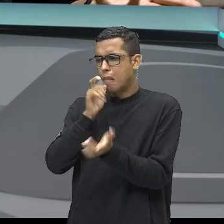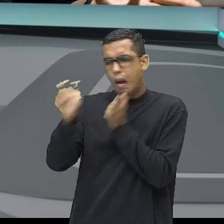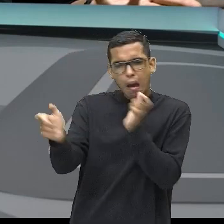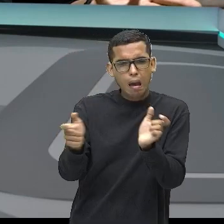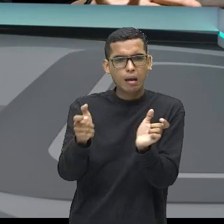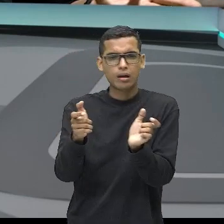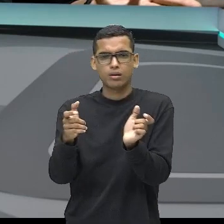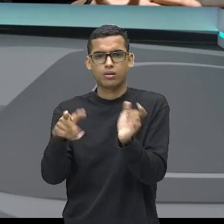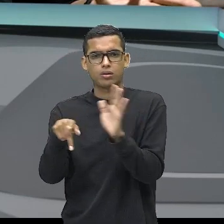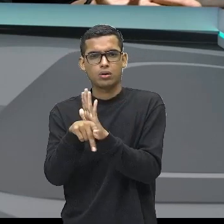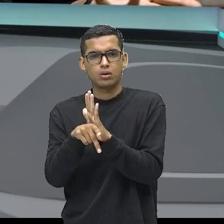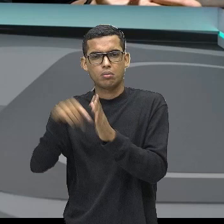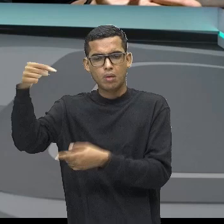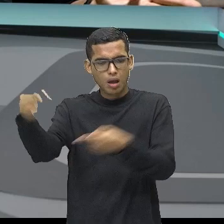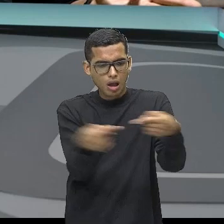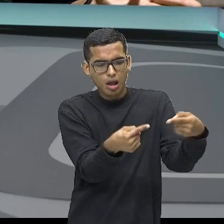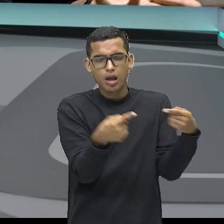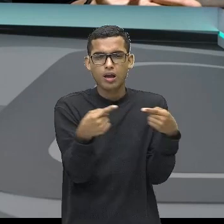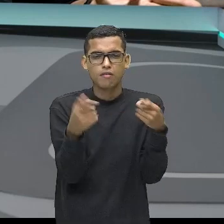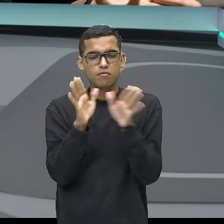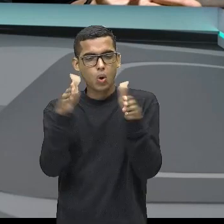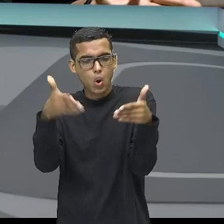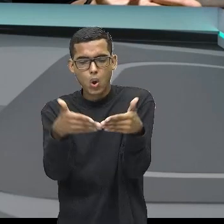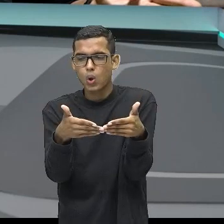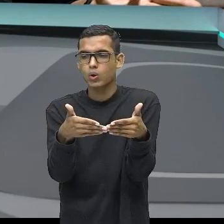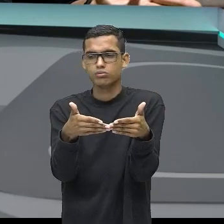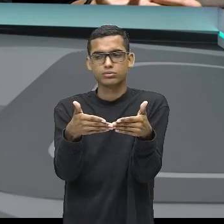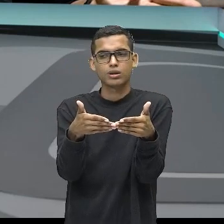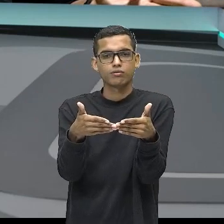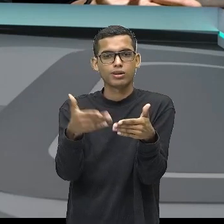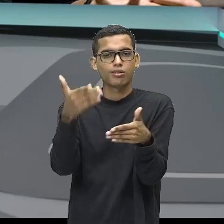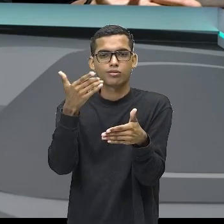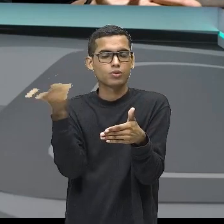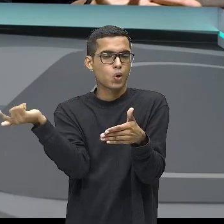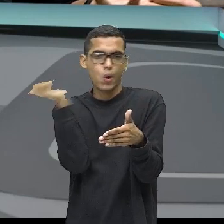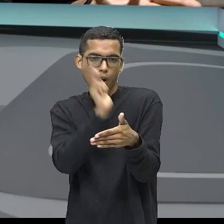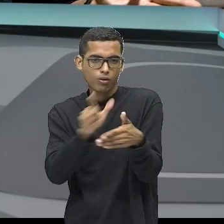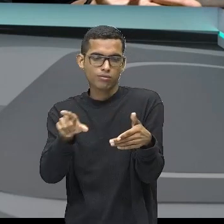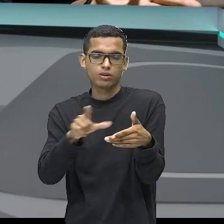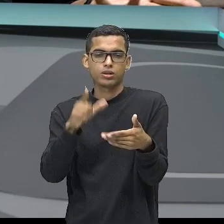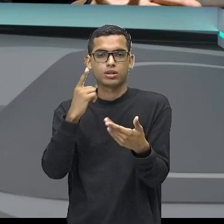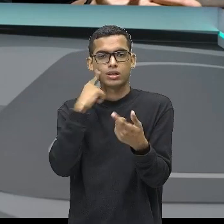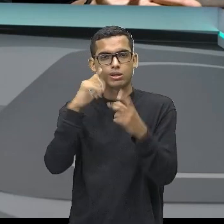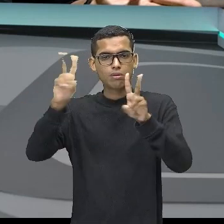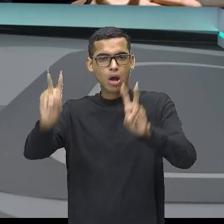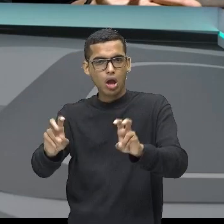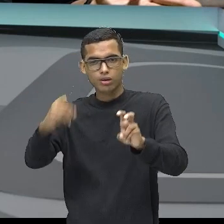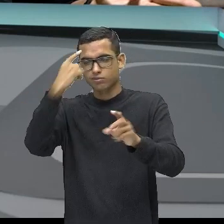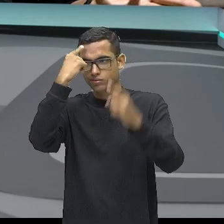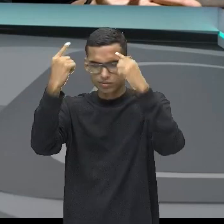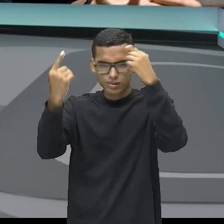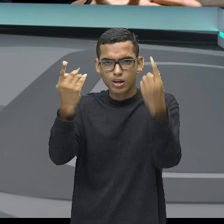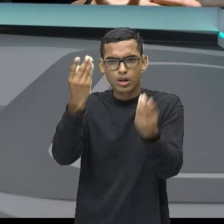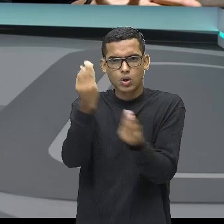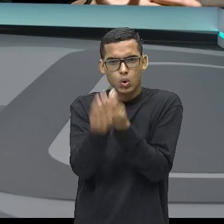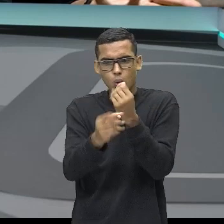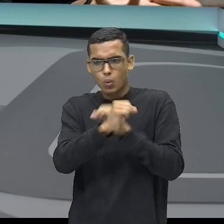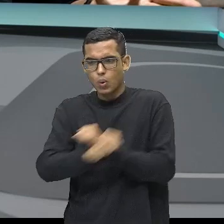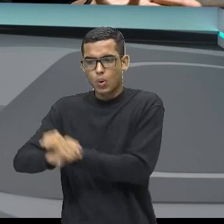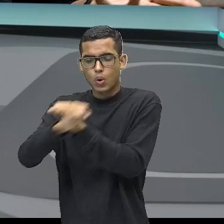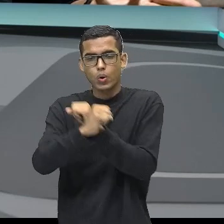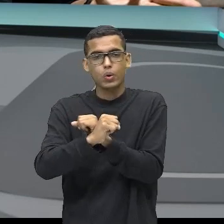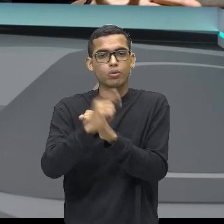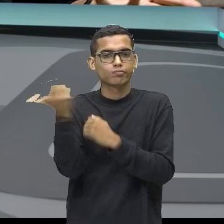perdendo o foco e aí se parte mais para um lado pessoal e a temática, a defesa de ideias se perde muitas vezes